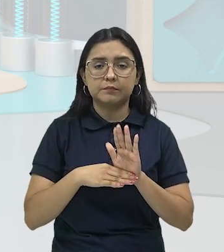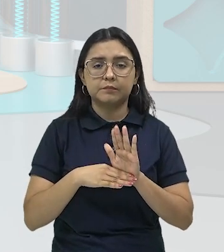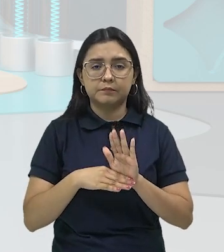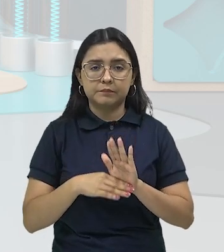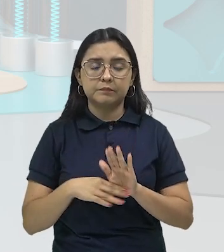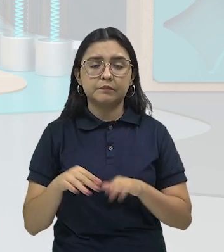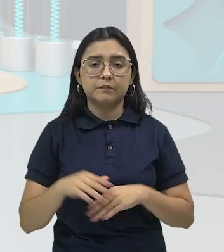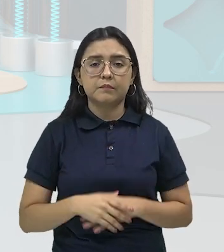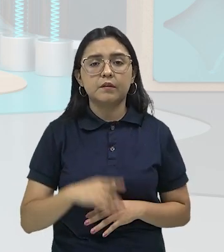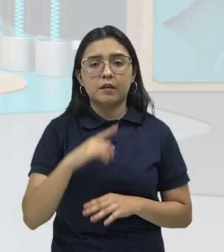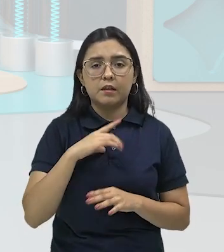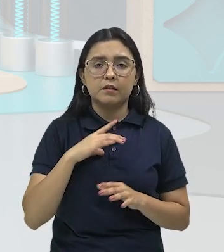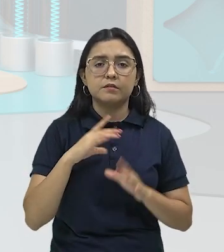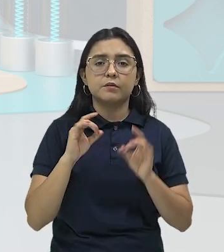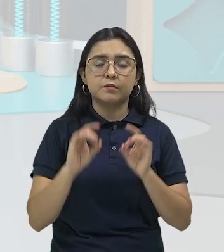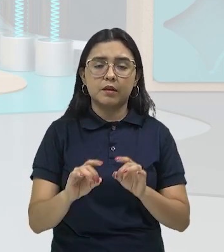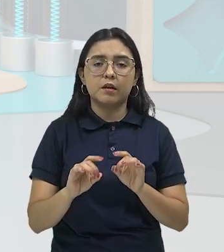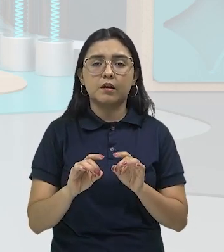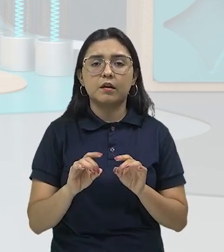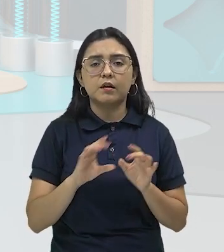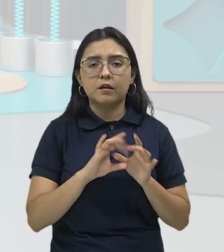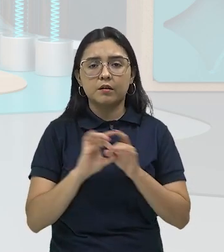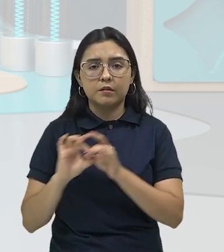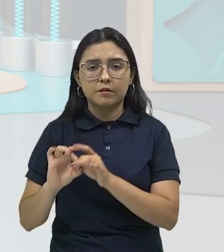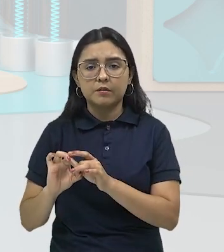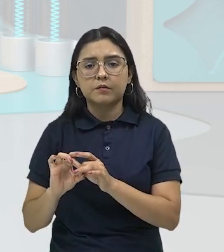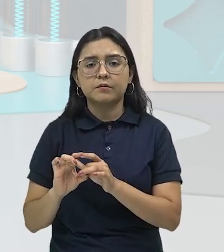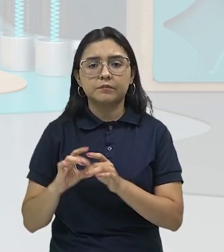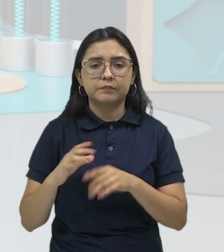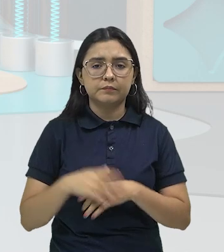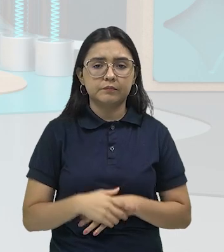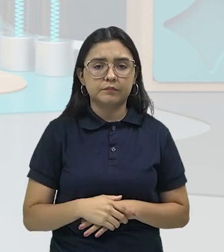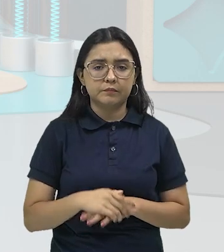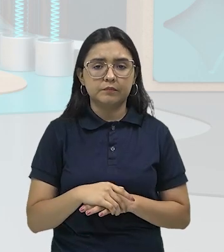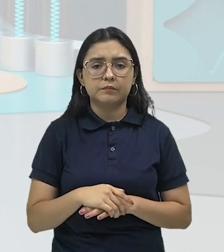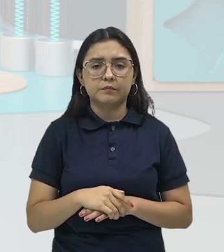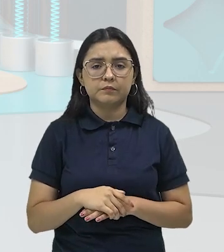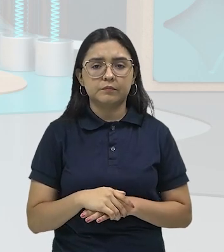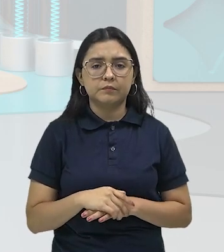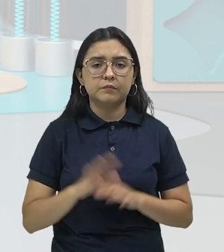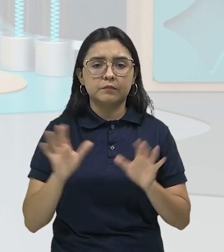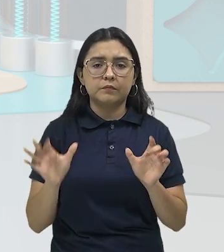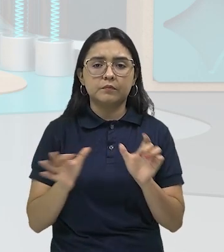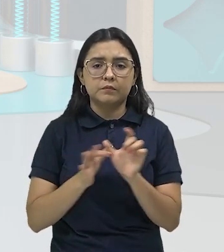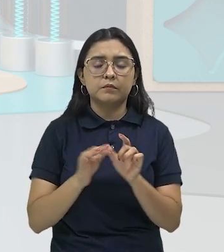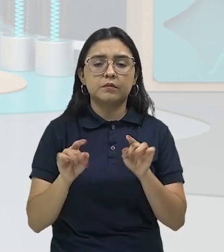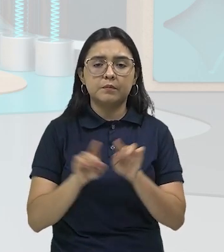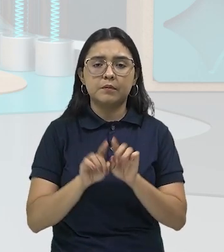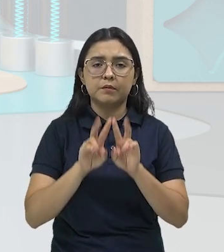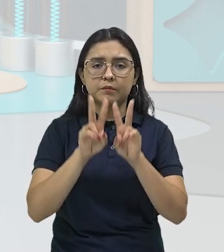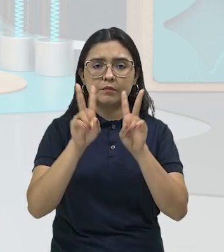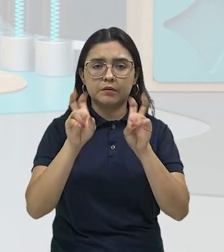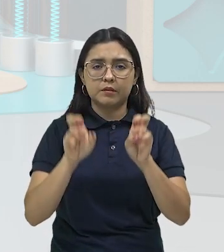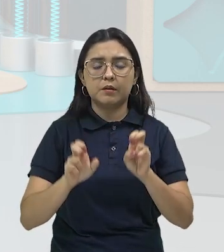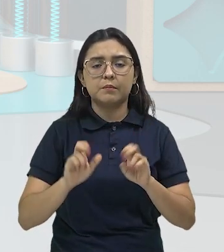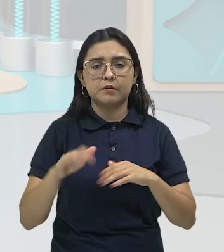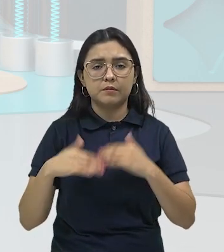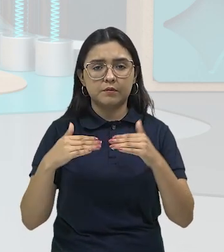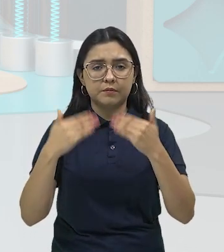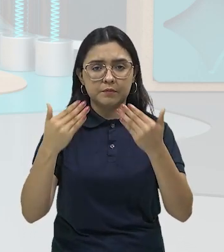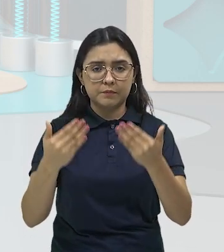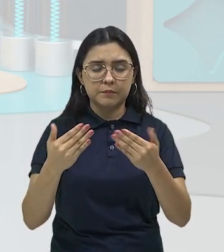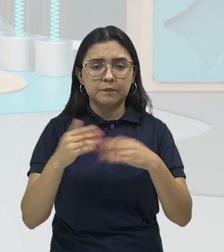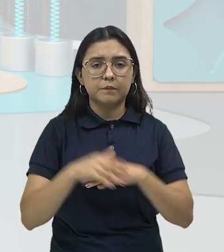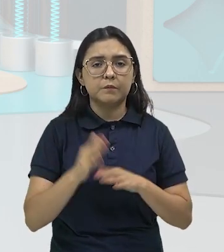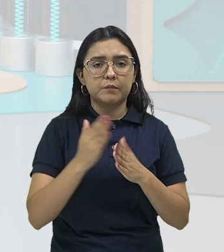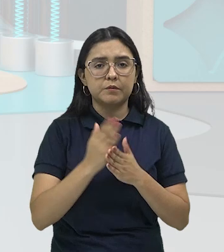essas partes são ligadas por elementos como conectivos e também uma temática que vai se desenvolvendo, partindo de uma